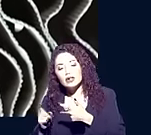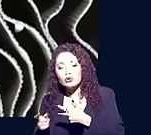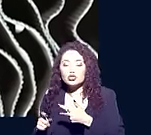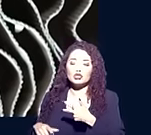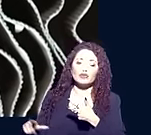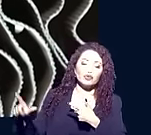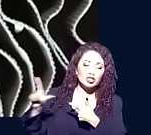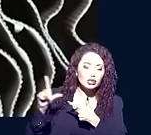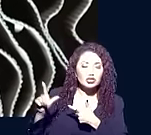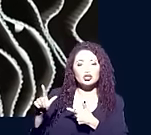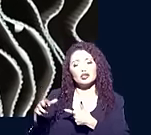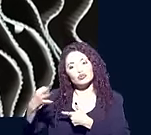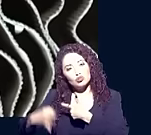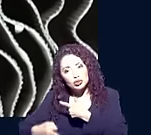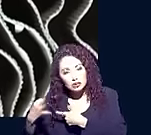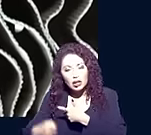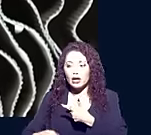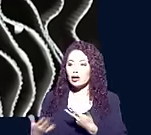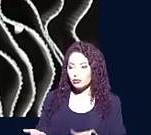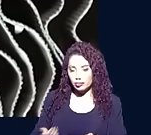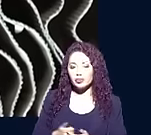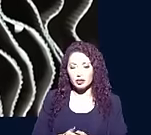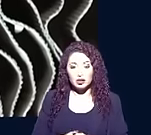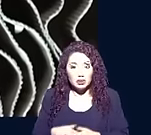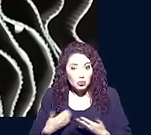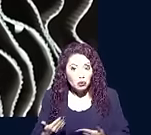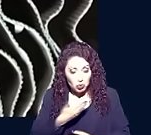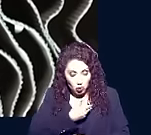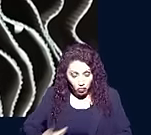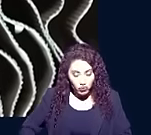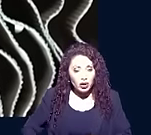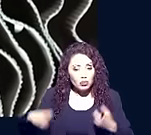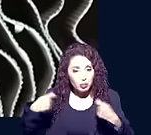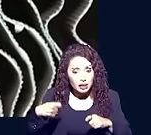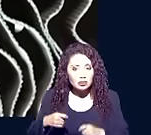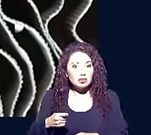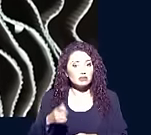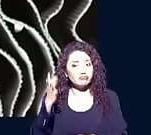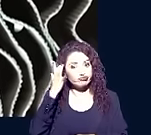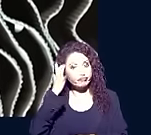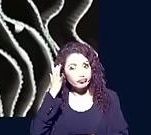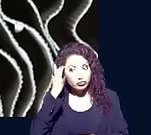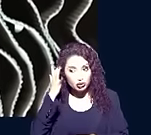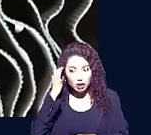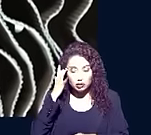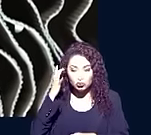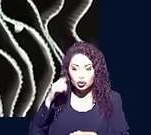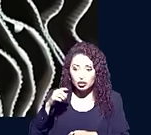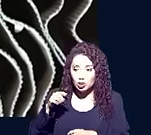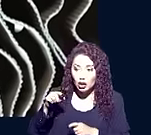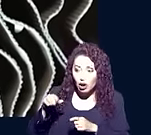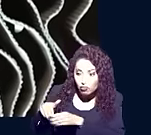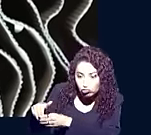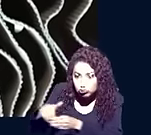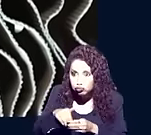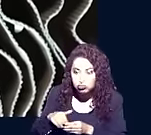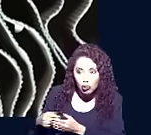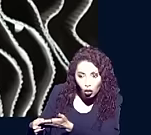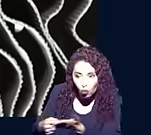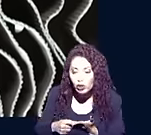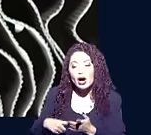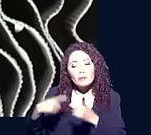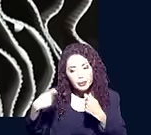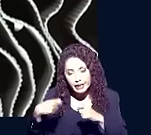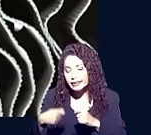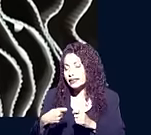então tem coisas que o governo tem que ter consciência de que o que é acordado numa votação tem que ser honrado e não tô